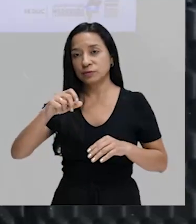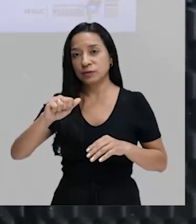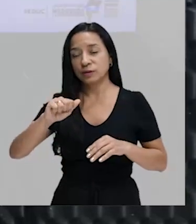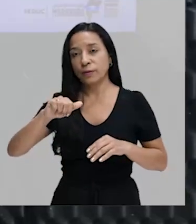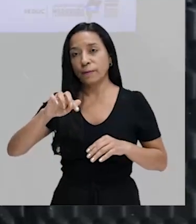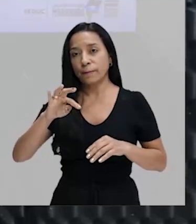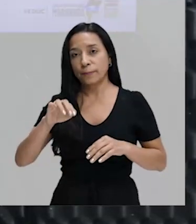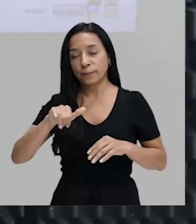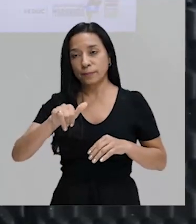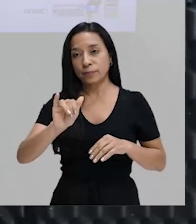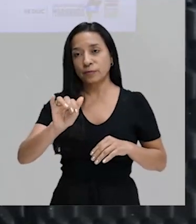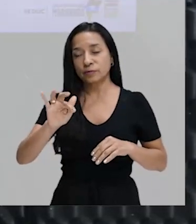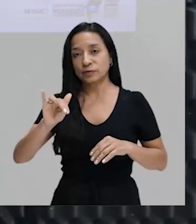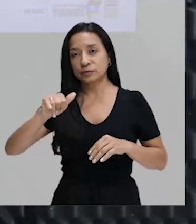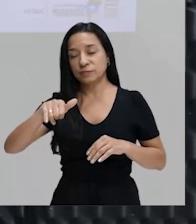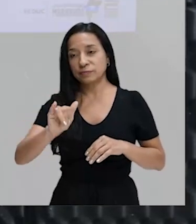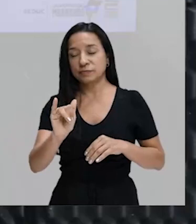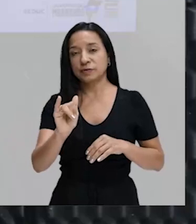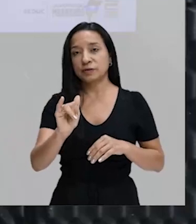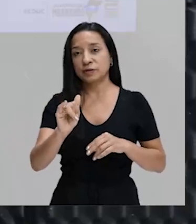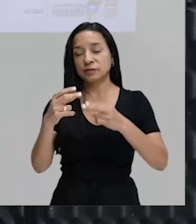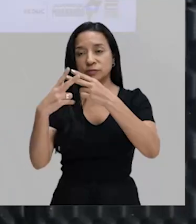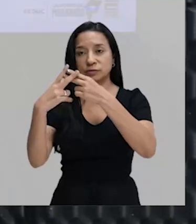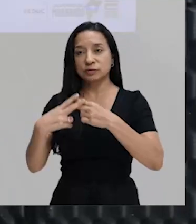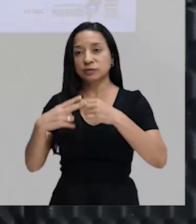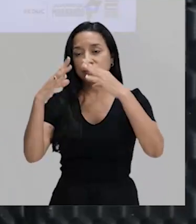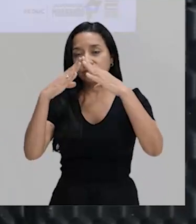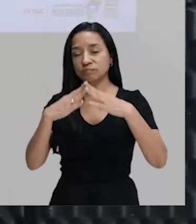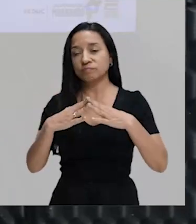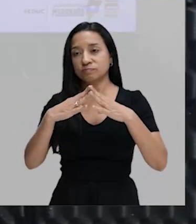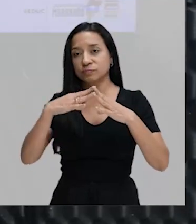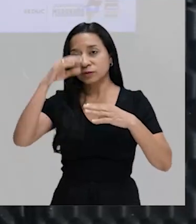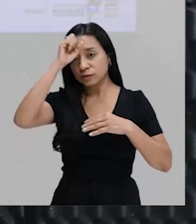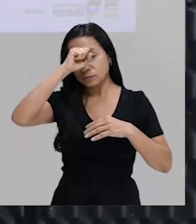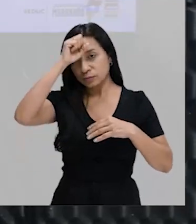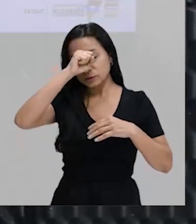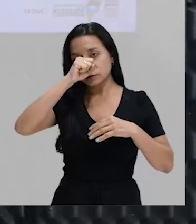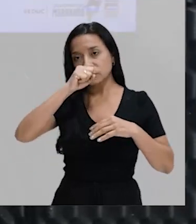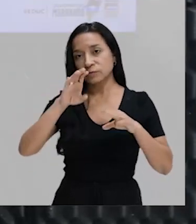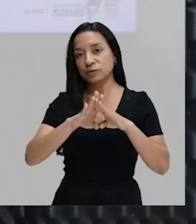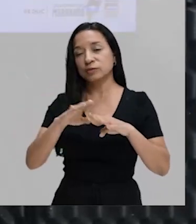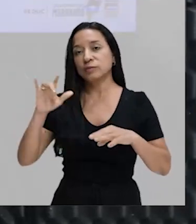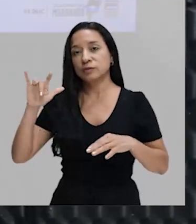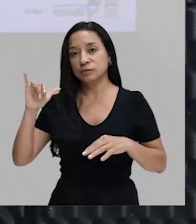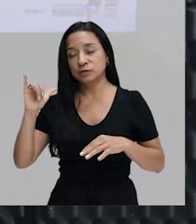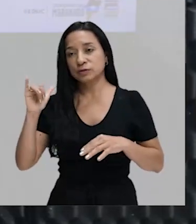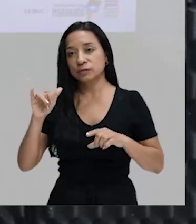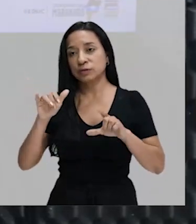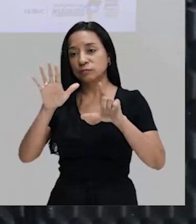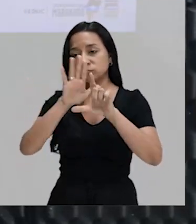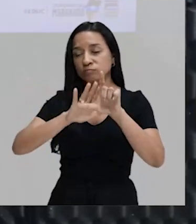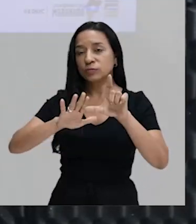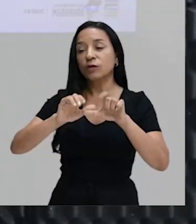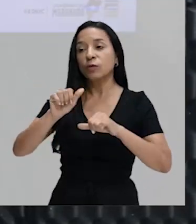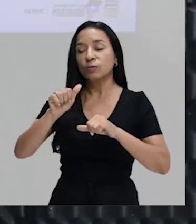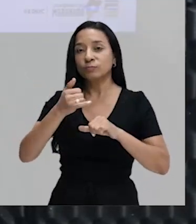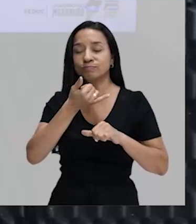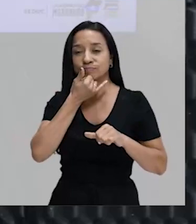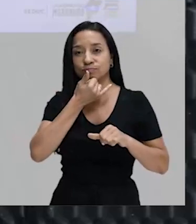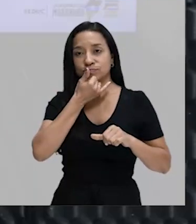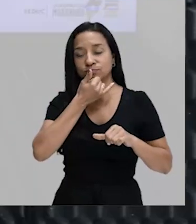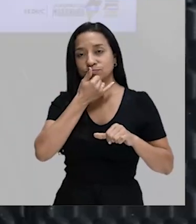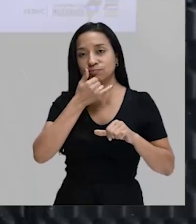podcast hashtag Fica em Casa Aprendendo. E lá no Instagram, @plataforma Gonçalves Dias, muitas